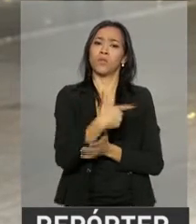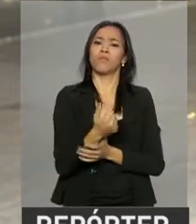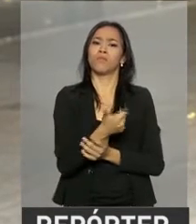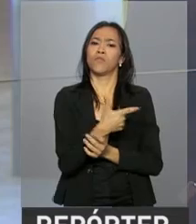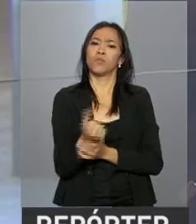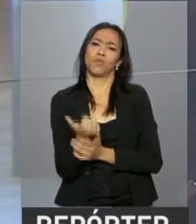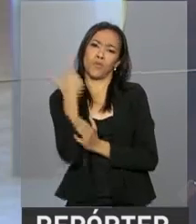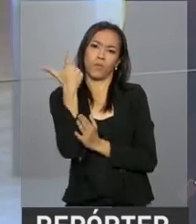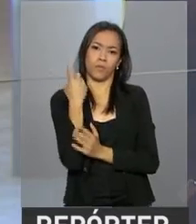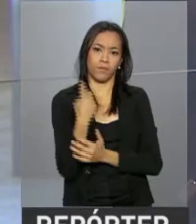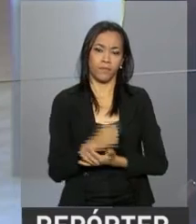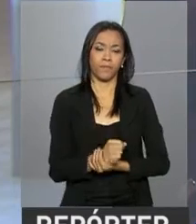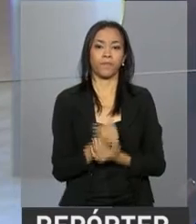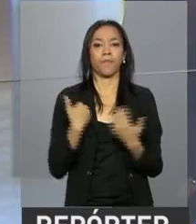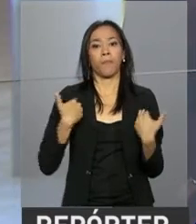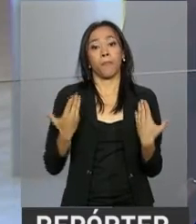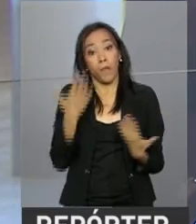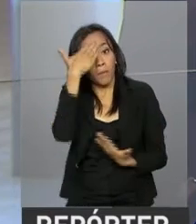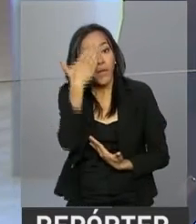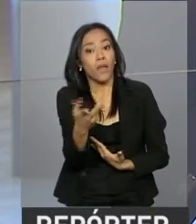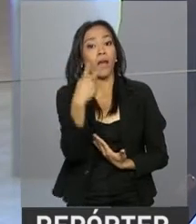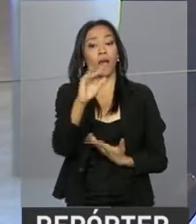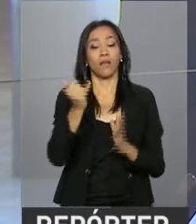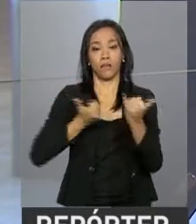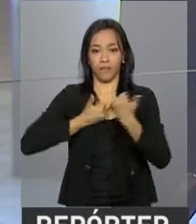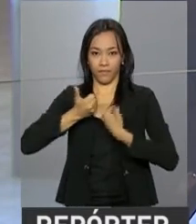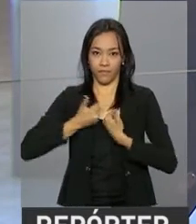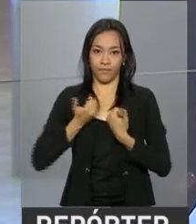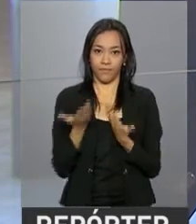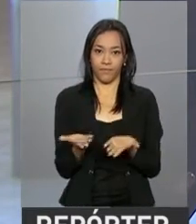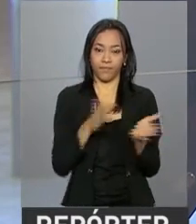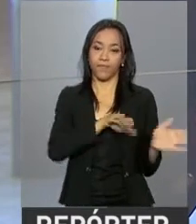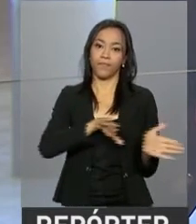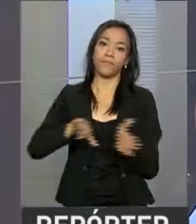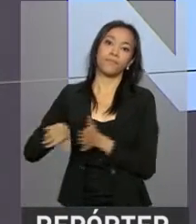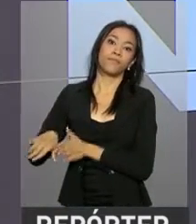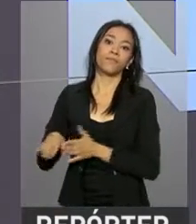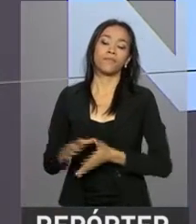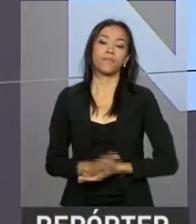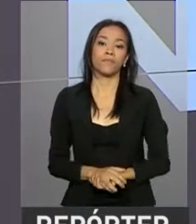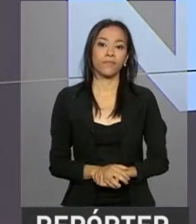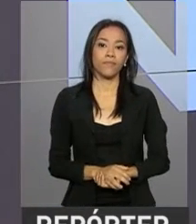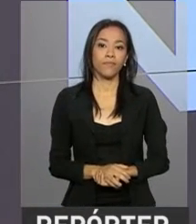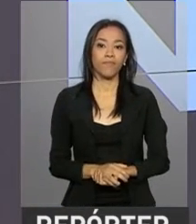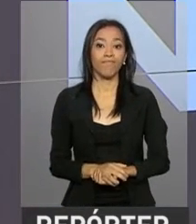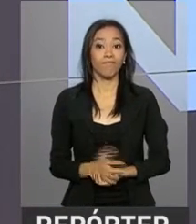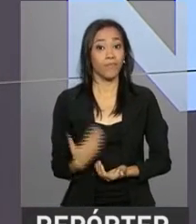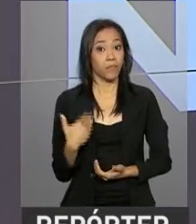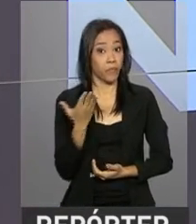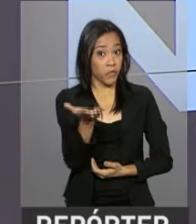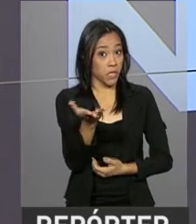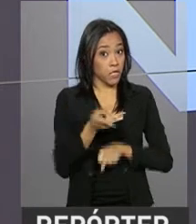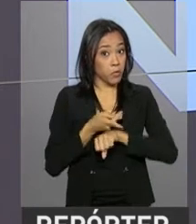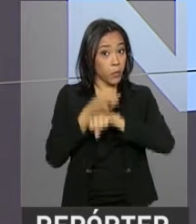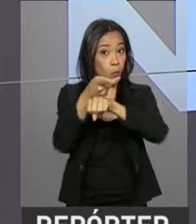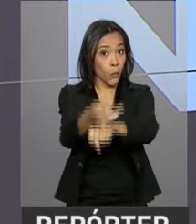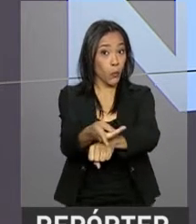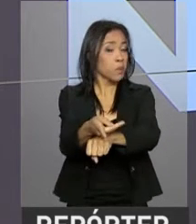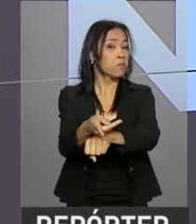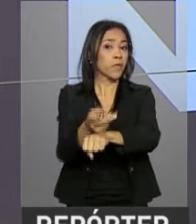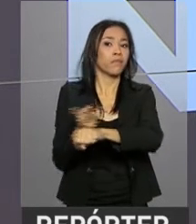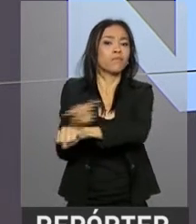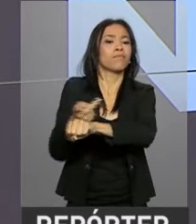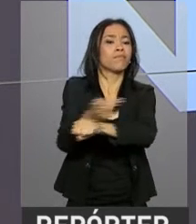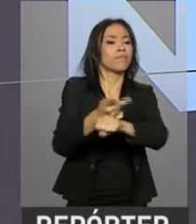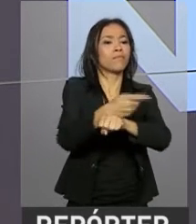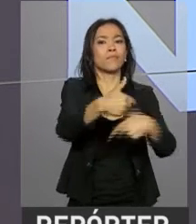Luiz. Obrigado, Paola, pelas informações ao vivo aí do Palácio do Planalto. E essa é para você que procura uma colocação no